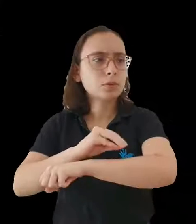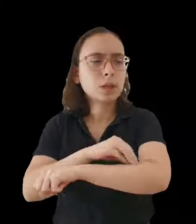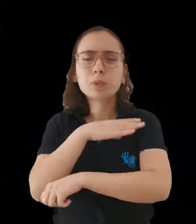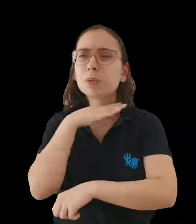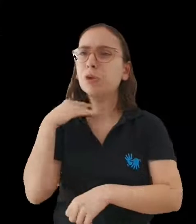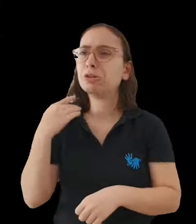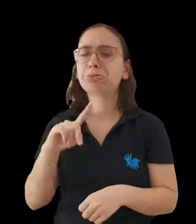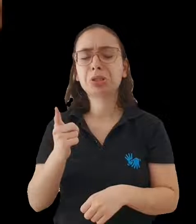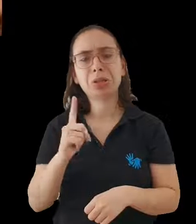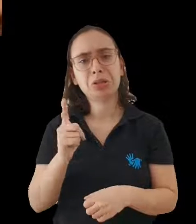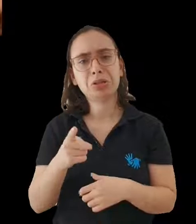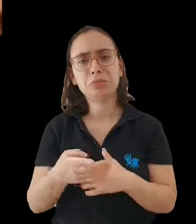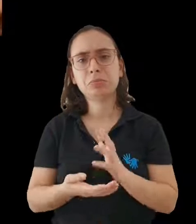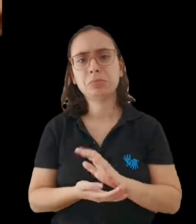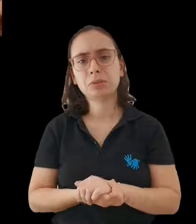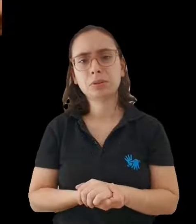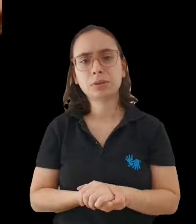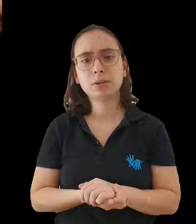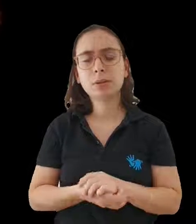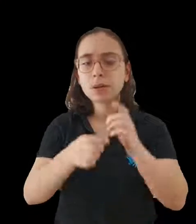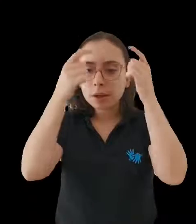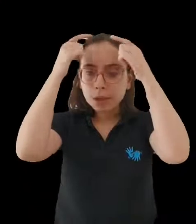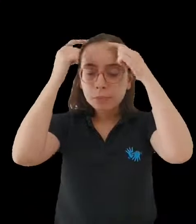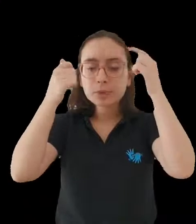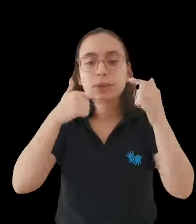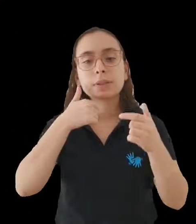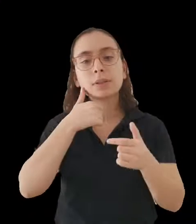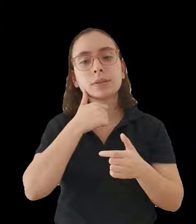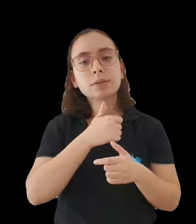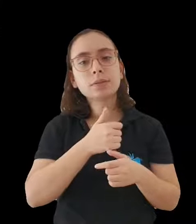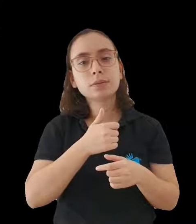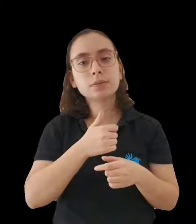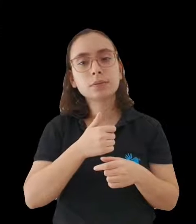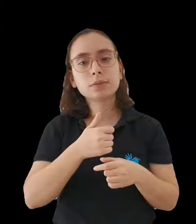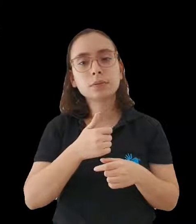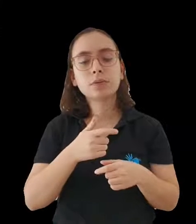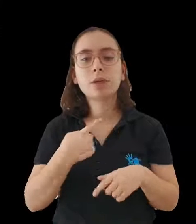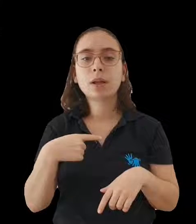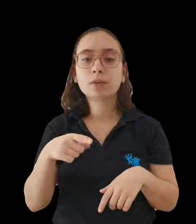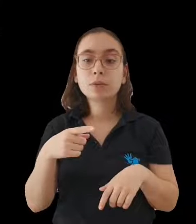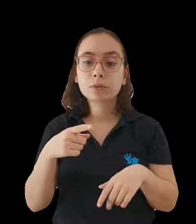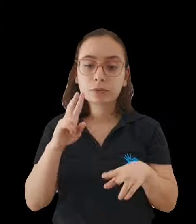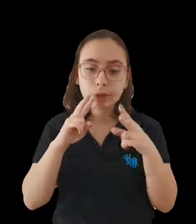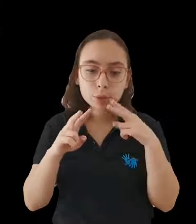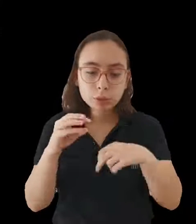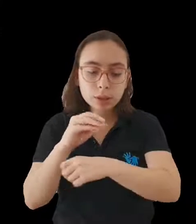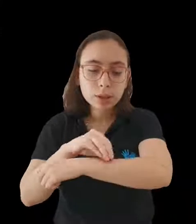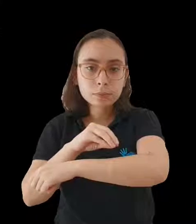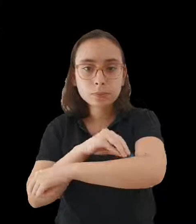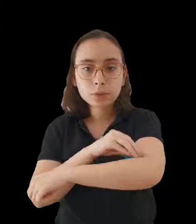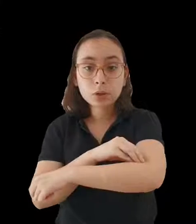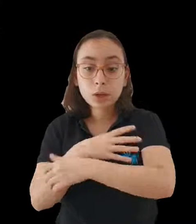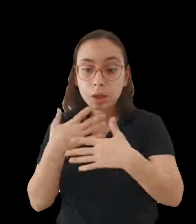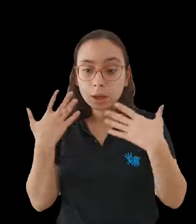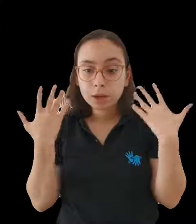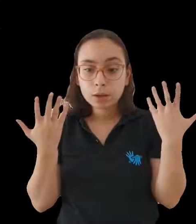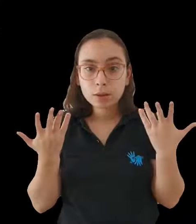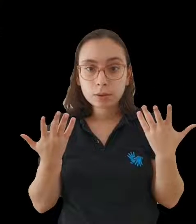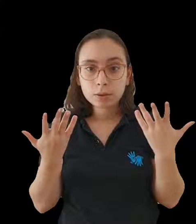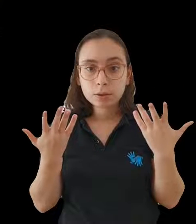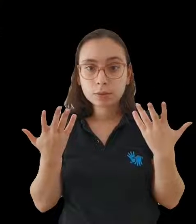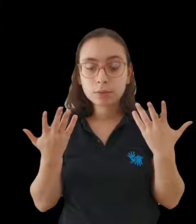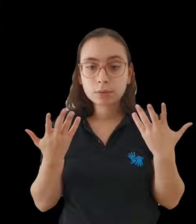não, gente. A princesa fica preocupada e ela vai lá ver o sapo. E aí, qual